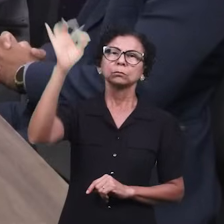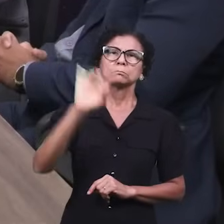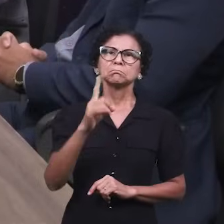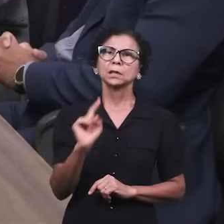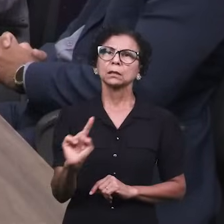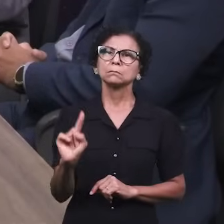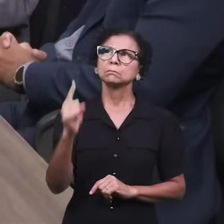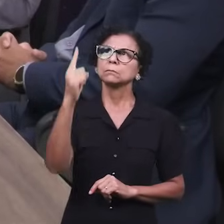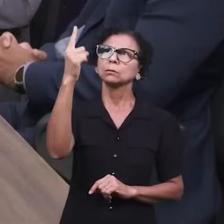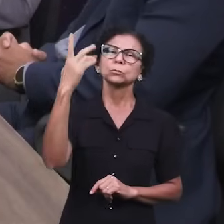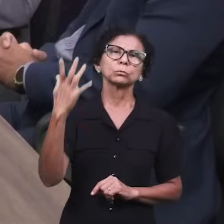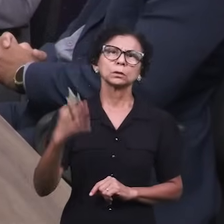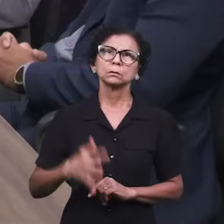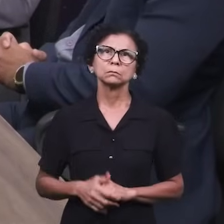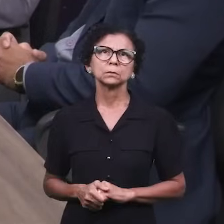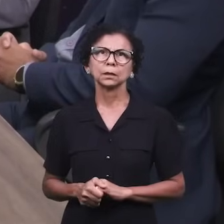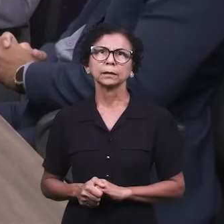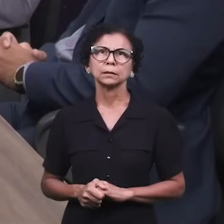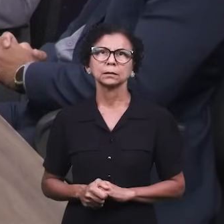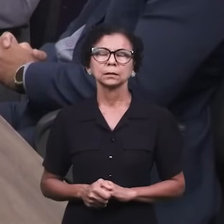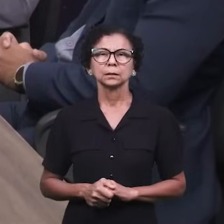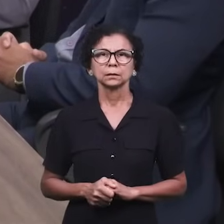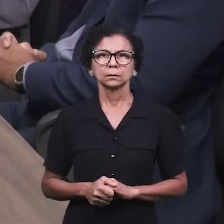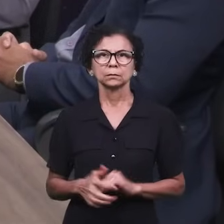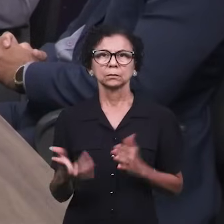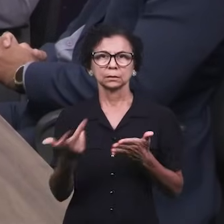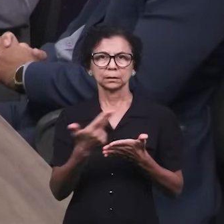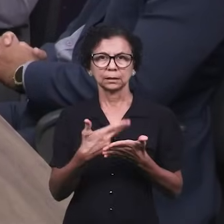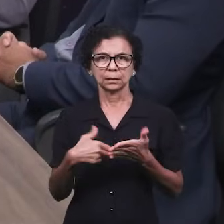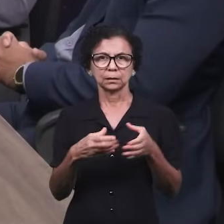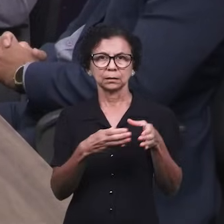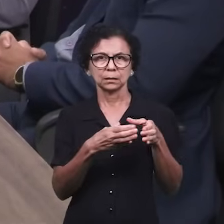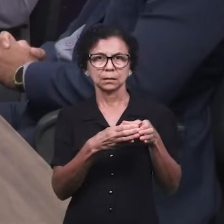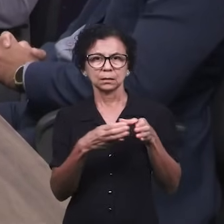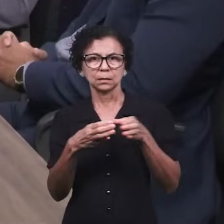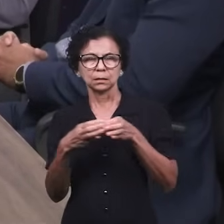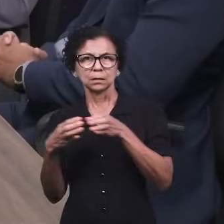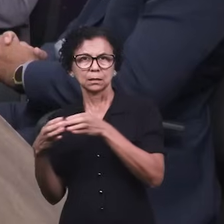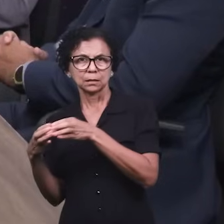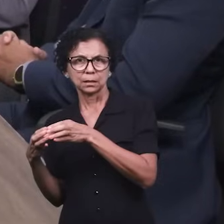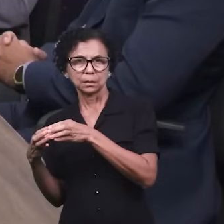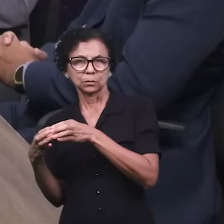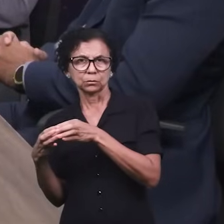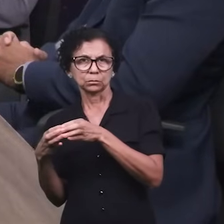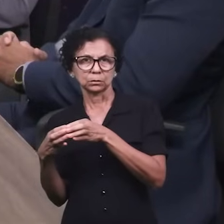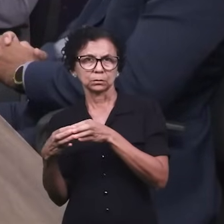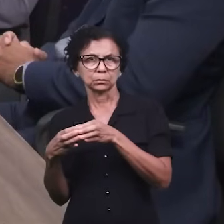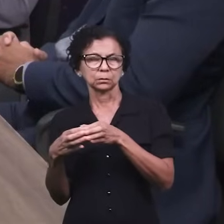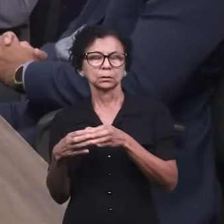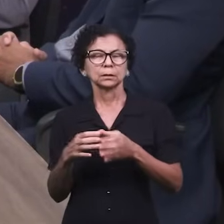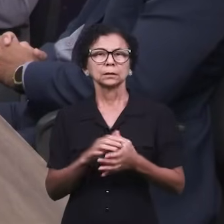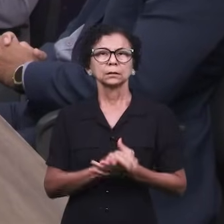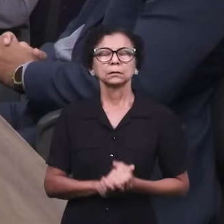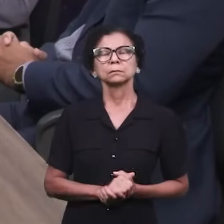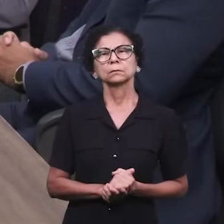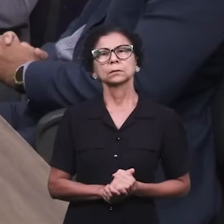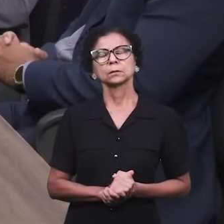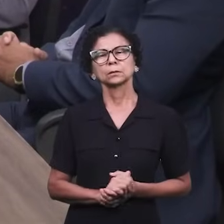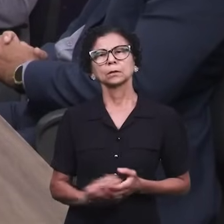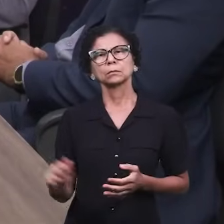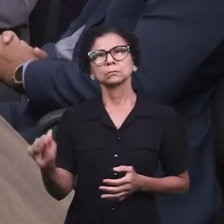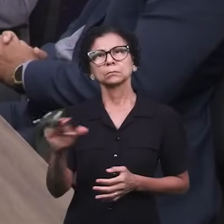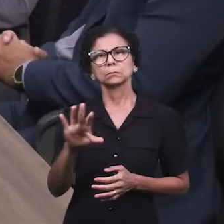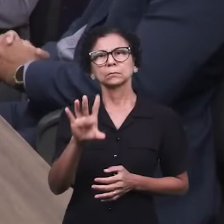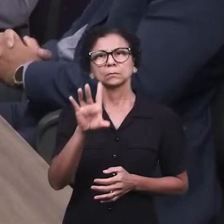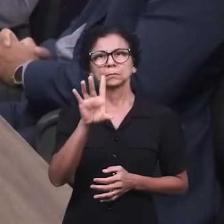aquele plano ali. Então, aquelas figuras que estão sendo projetadas, aqueles círculos em preto, são projeções de figuras